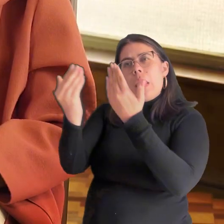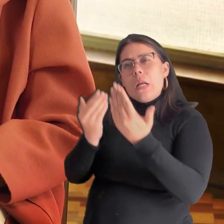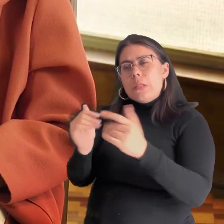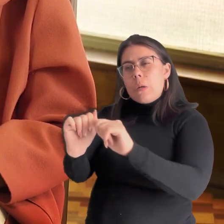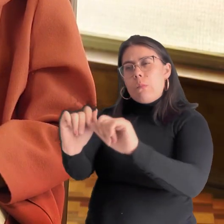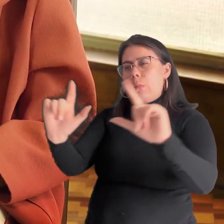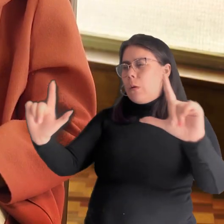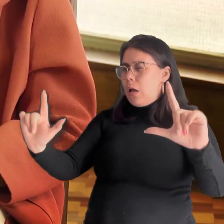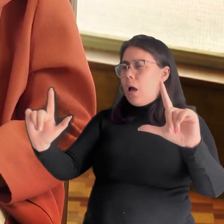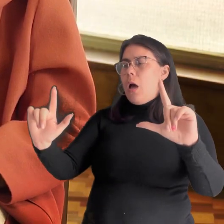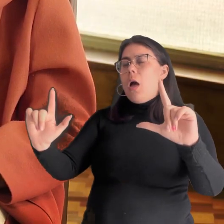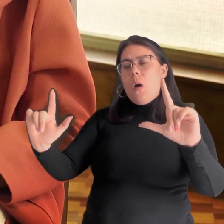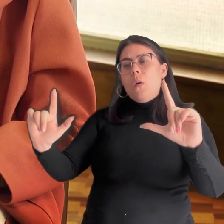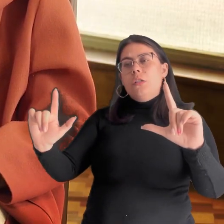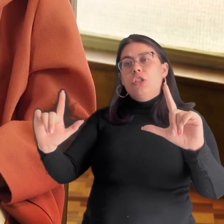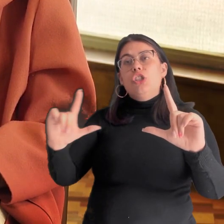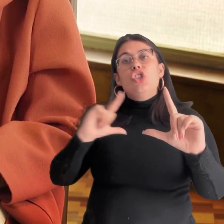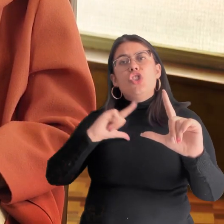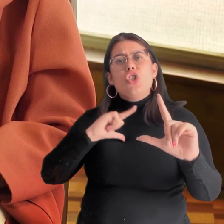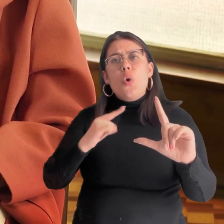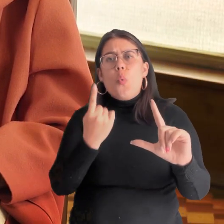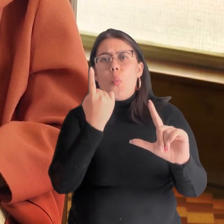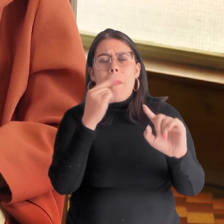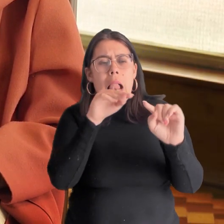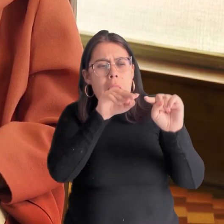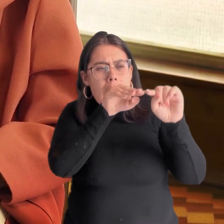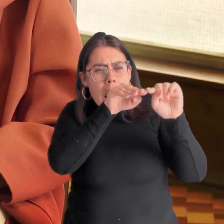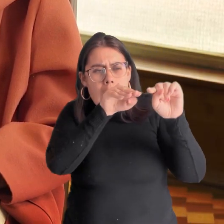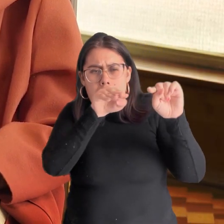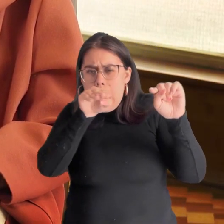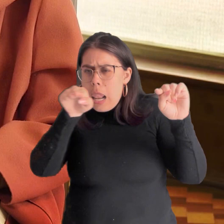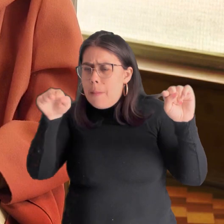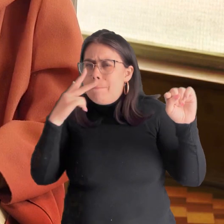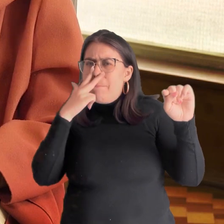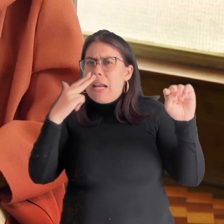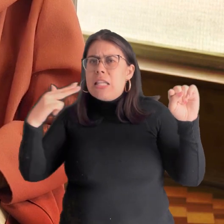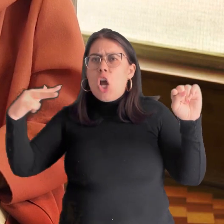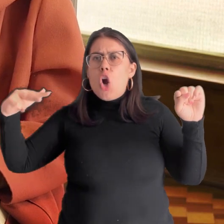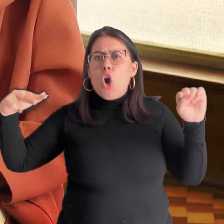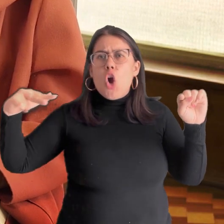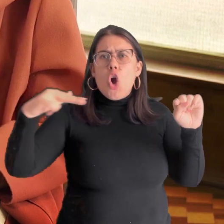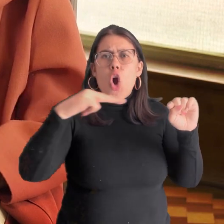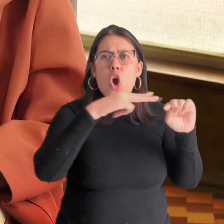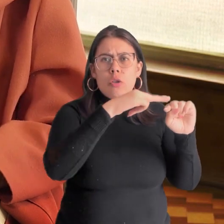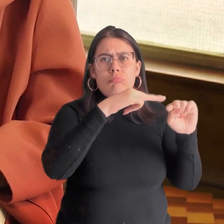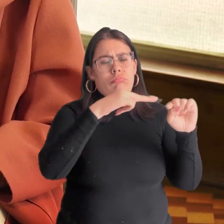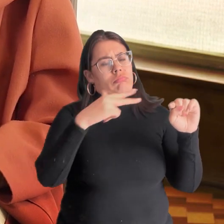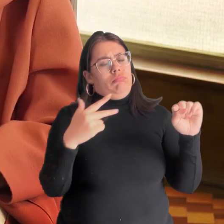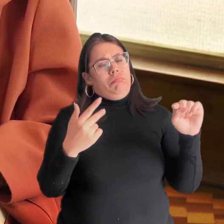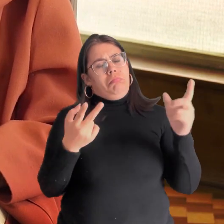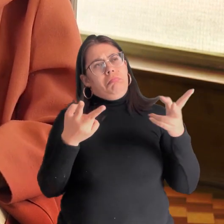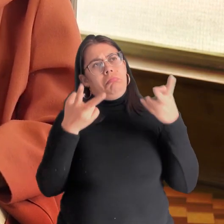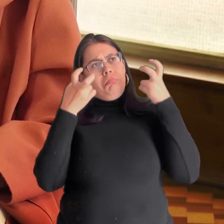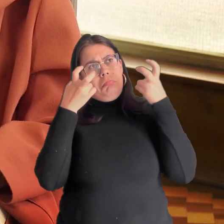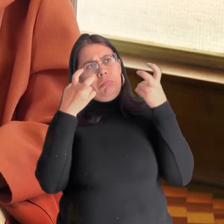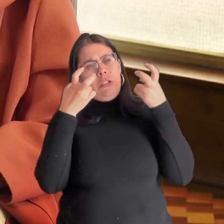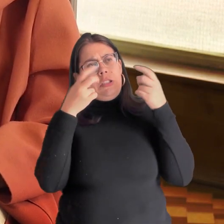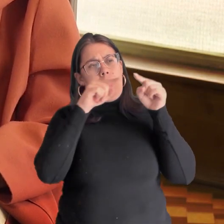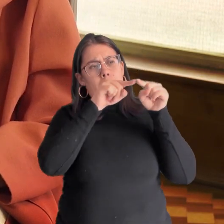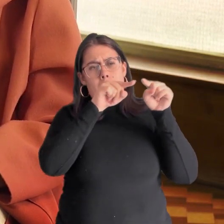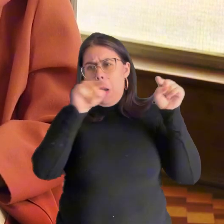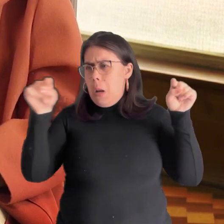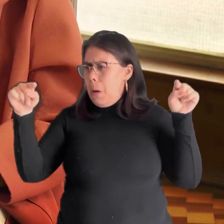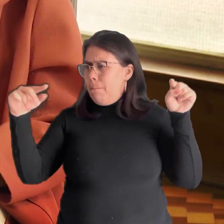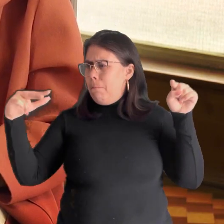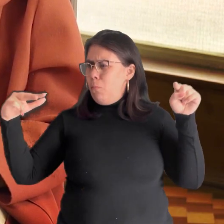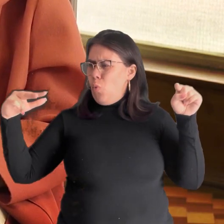vimos que havia uma linha reta cortando o desenho de uma ponta a outra, uma linha horizontal de